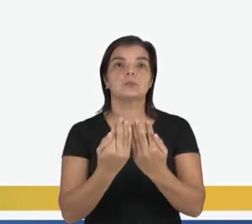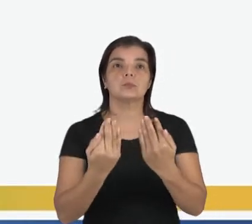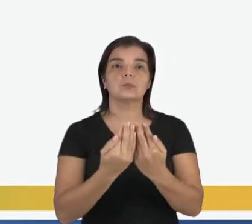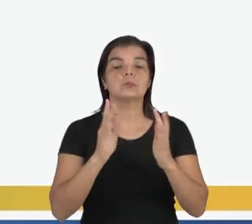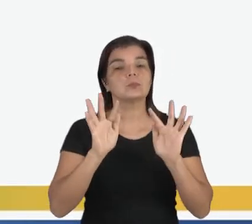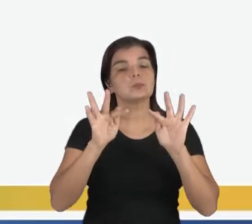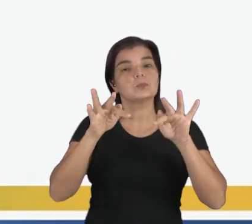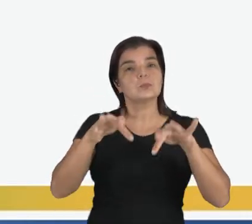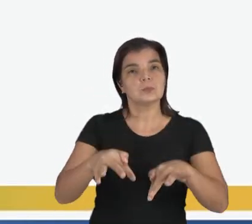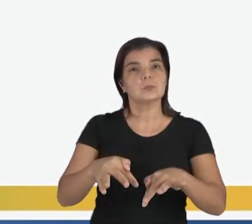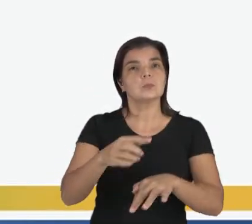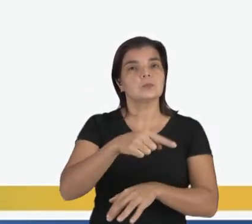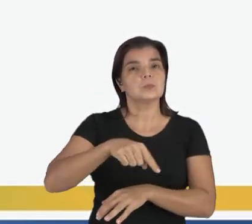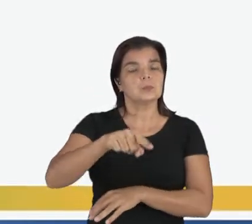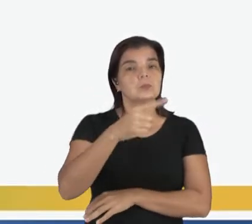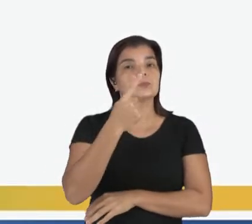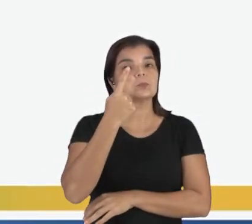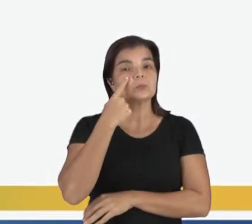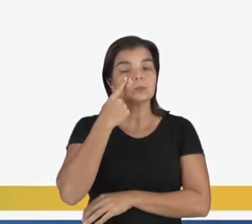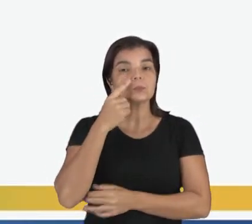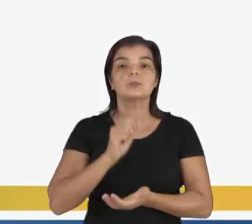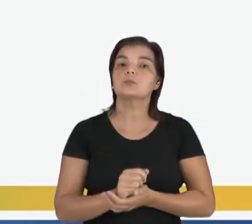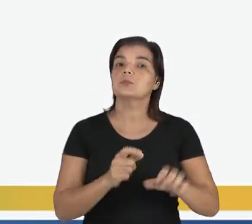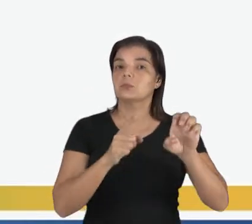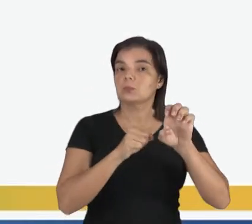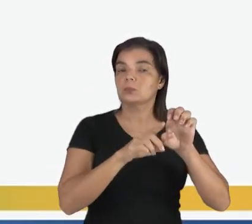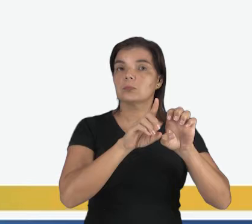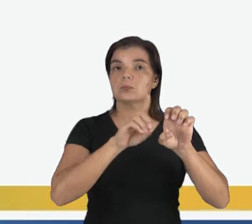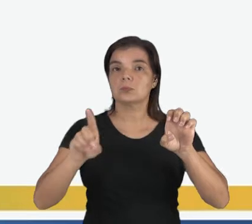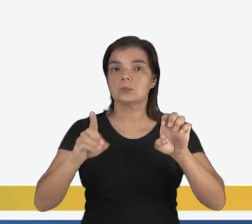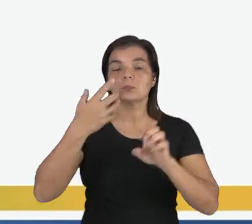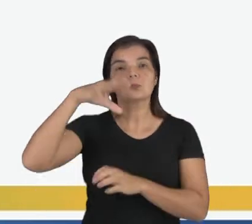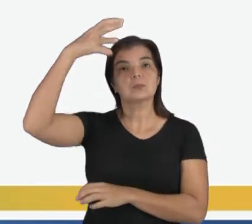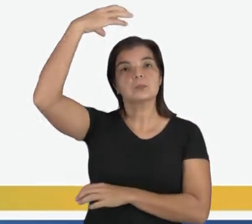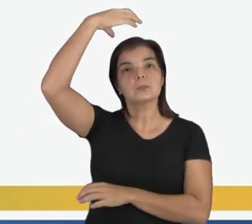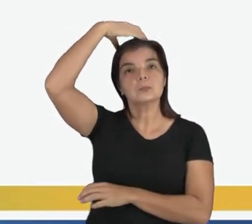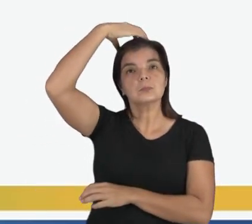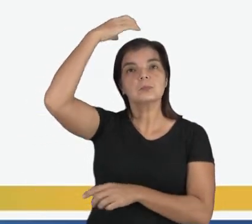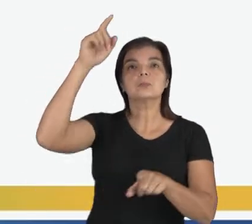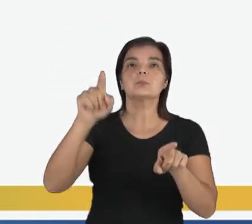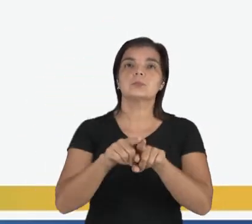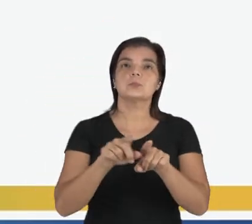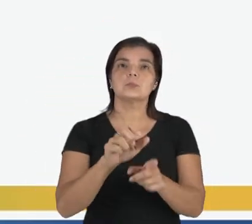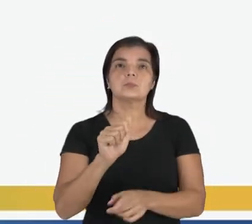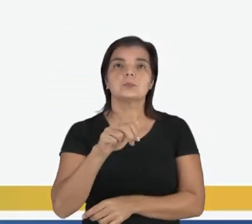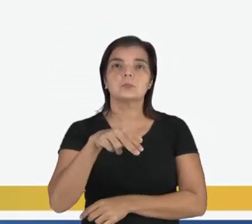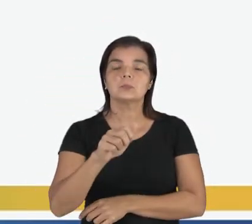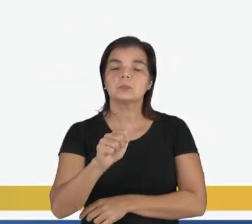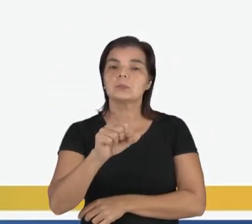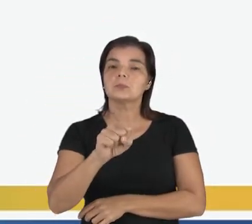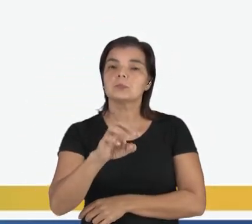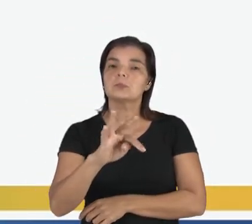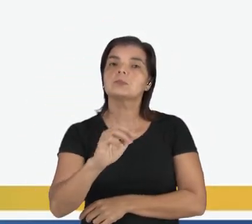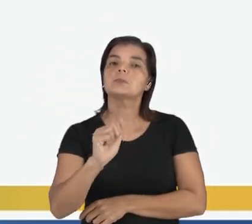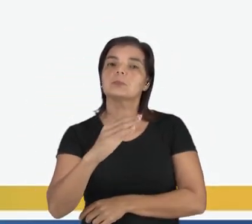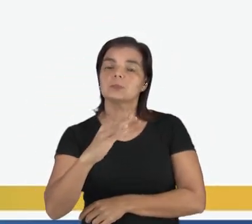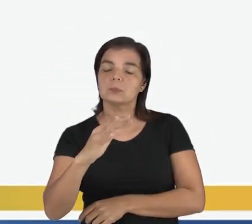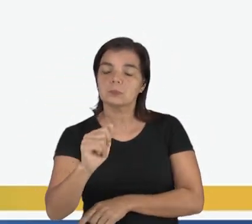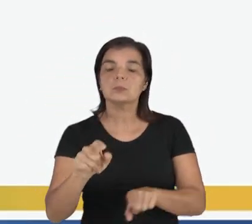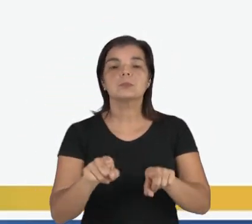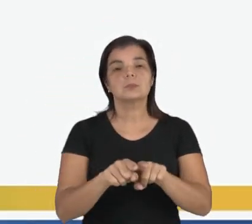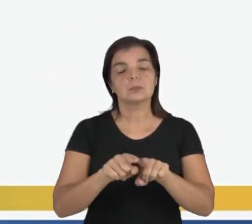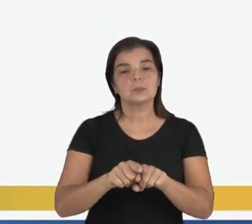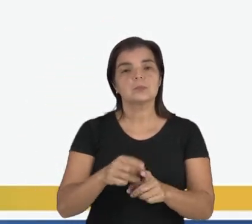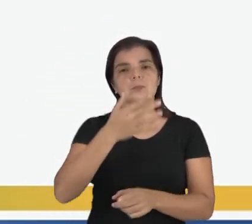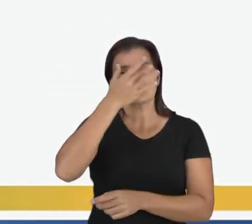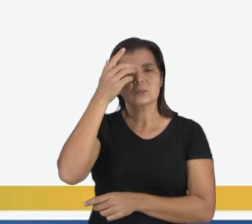aí no finalzinho, se vocês forem da esquerda para a direita, a gente tem a princesa Anastácia, né, e tem várias teorias de conspiração aí